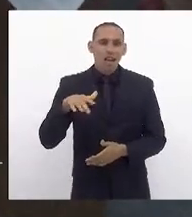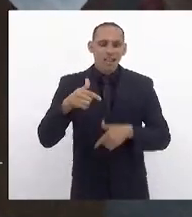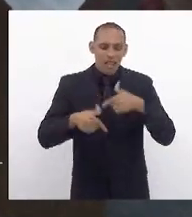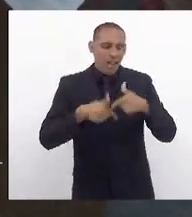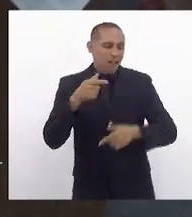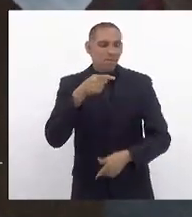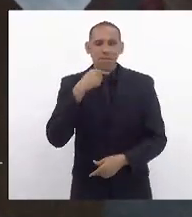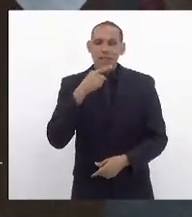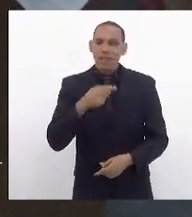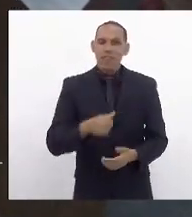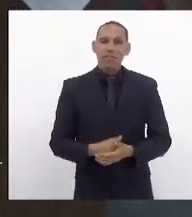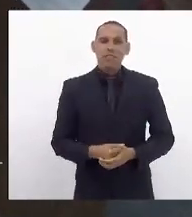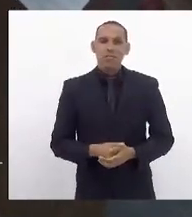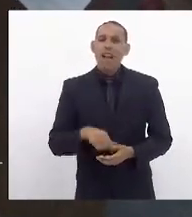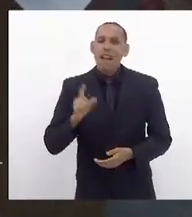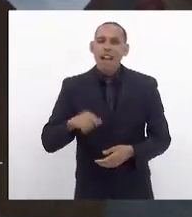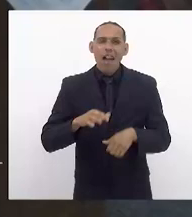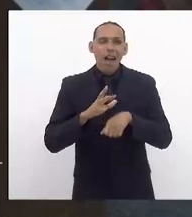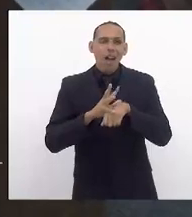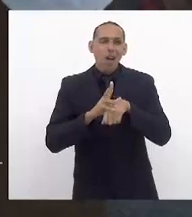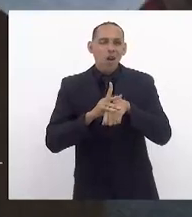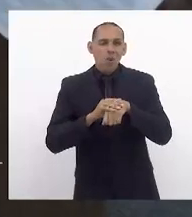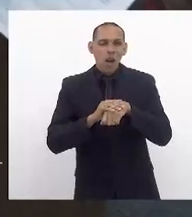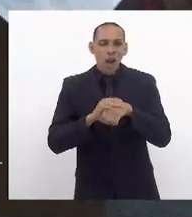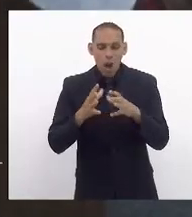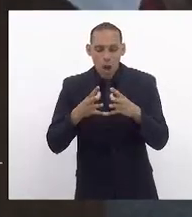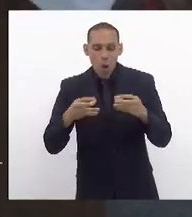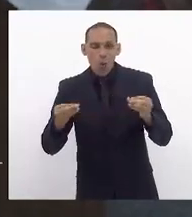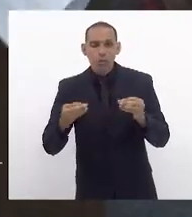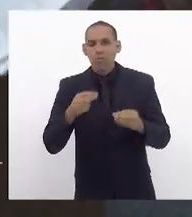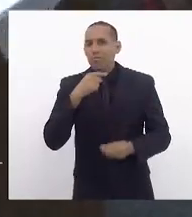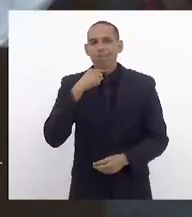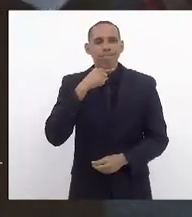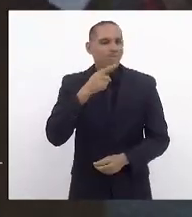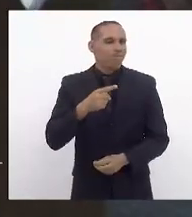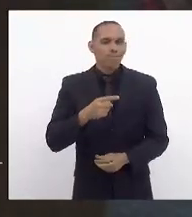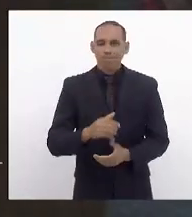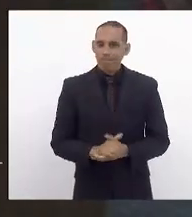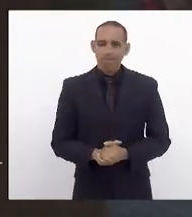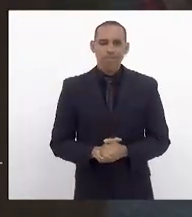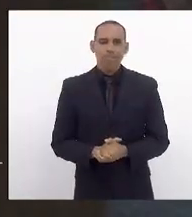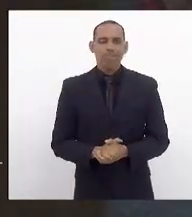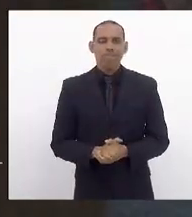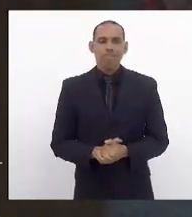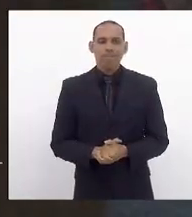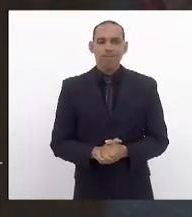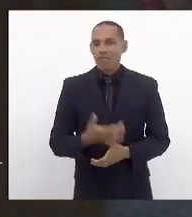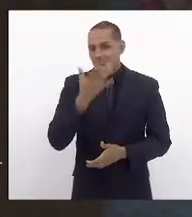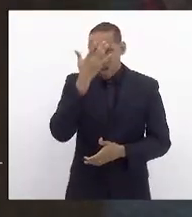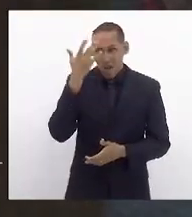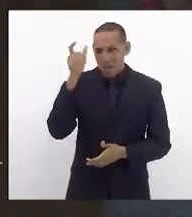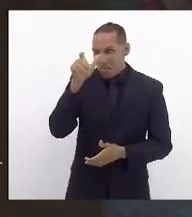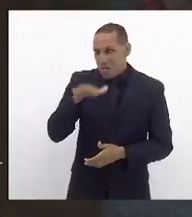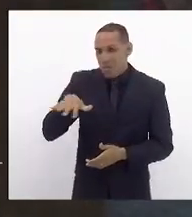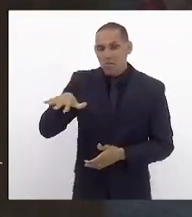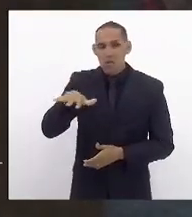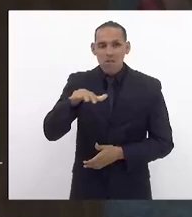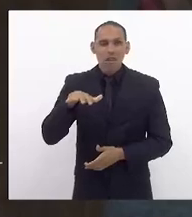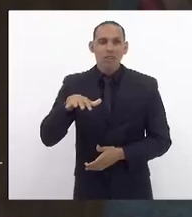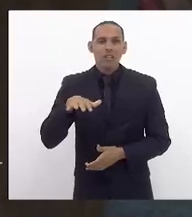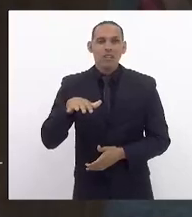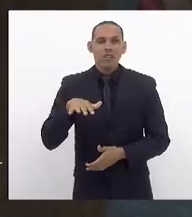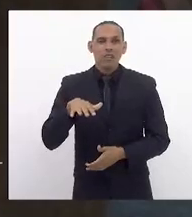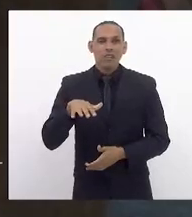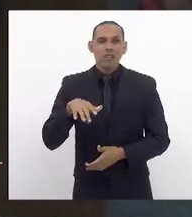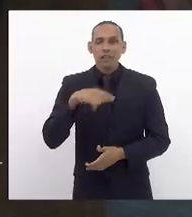trabalhar. É uma doença incurável, ela não tem cura e as pessoas se tornam